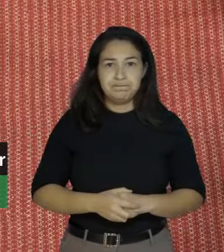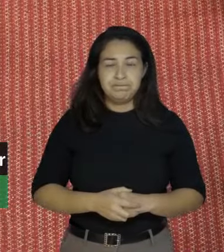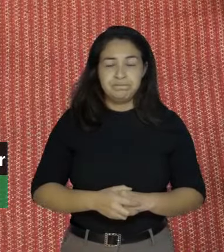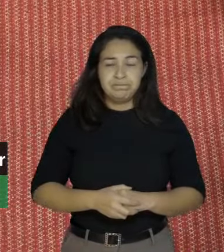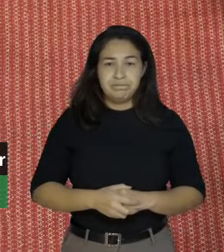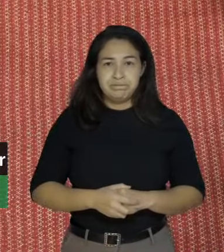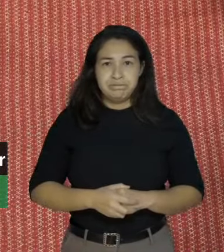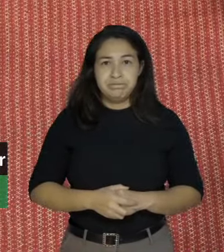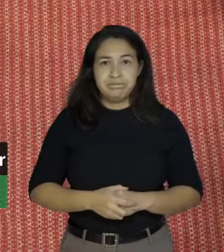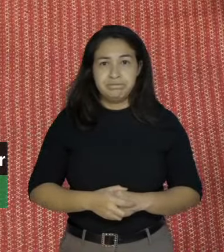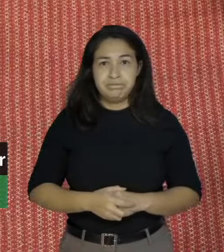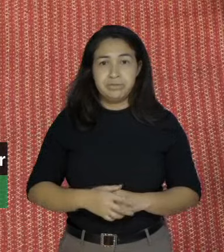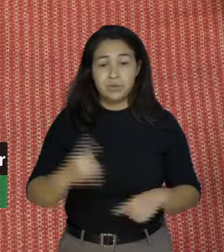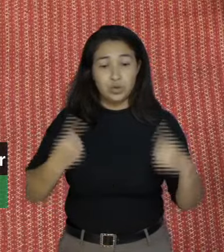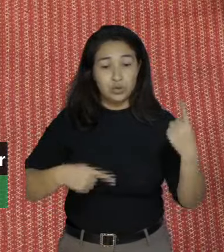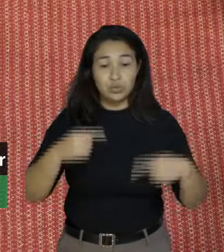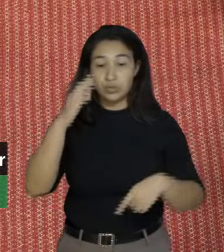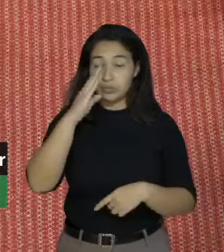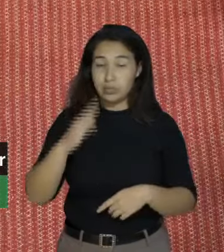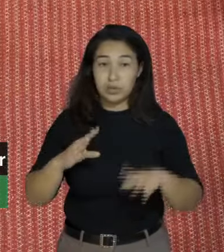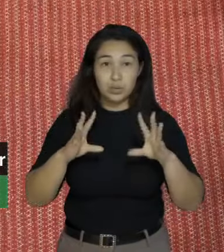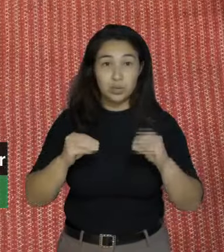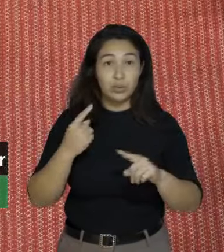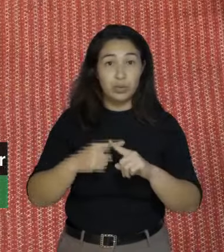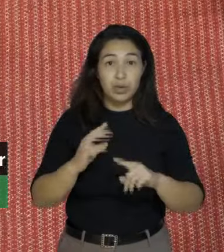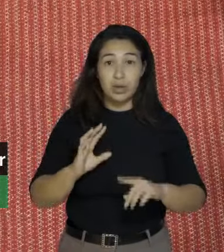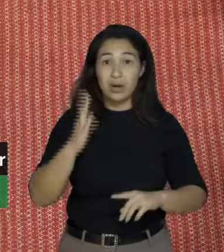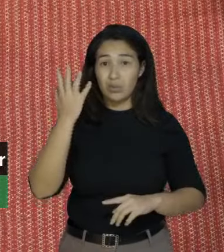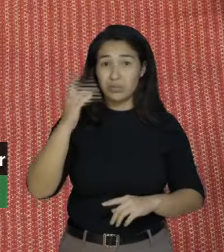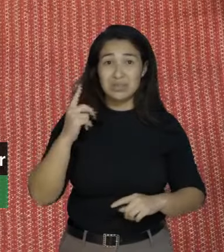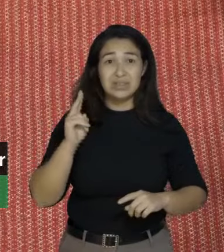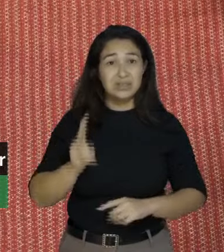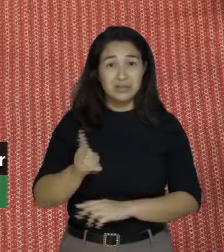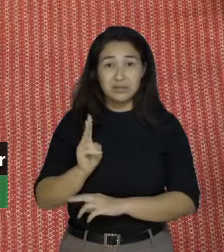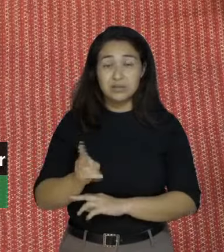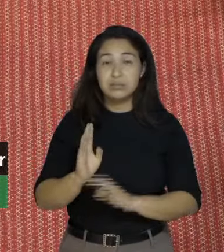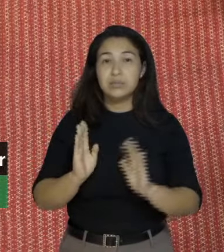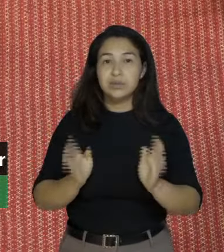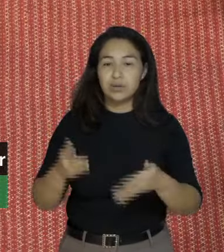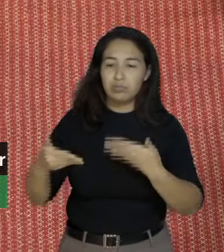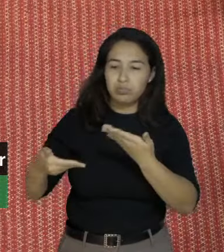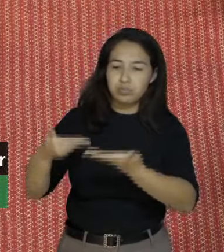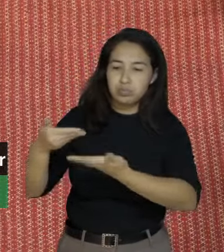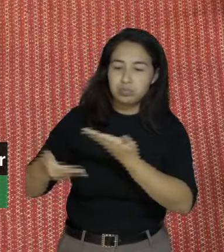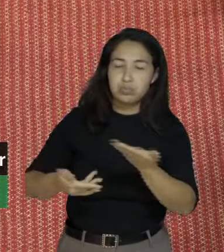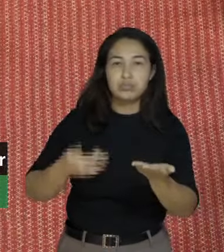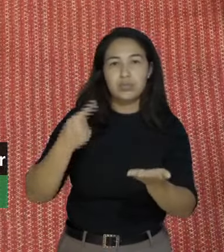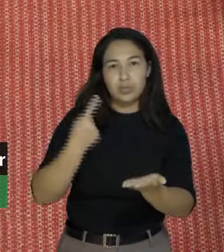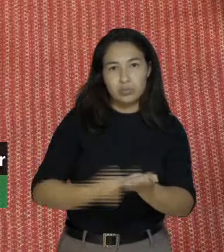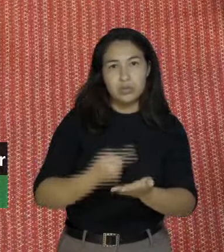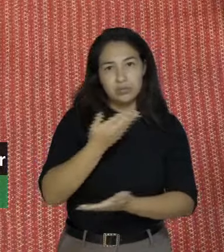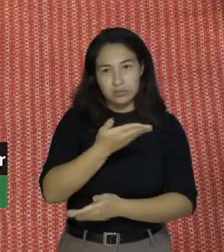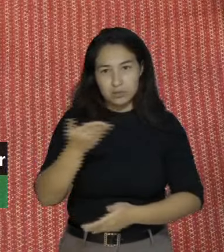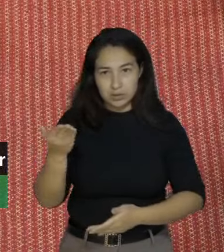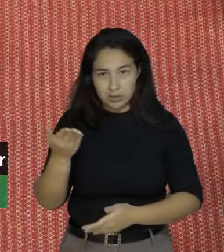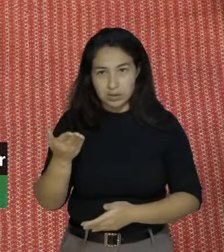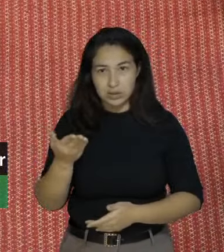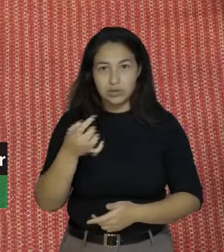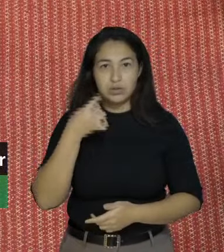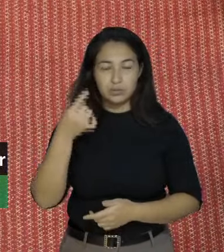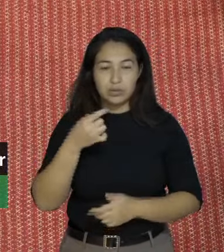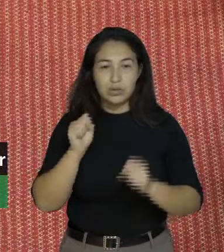discutido no Brasil inteiro porque tá sendo recorrente Então já tá tramitando eu conto com a colaboração dos novos deputados para que